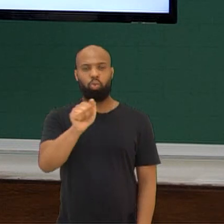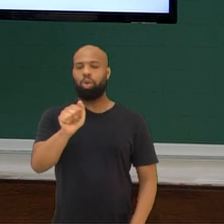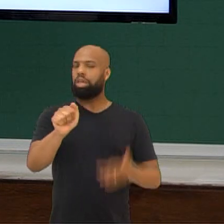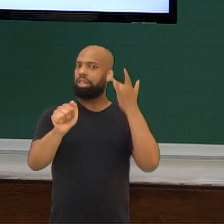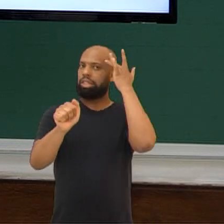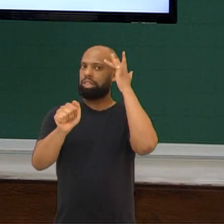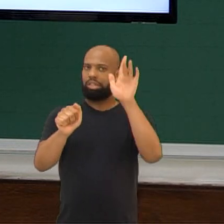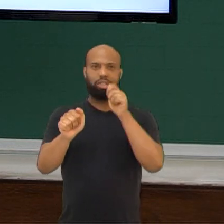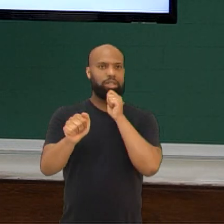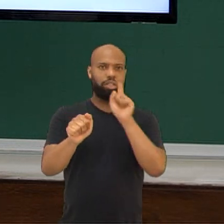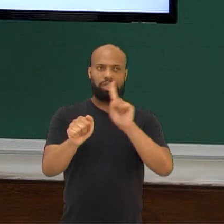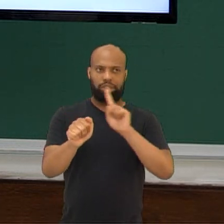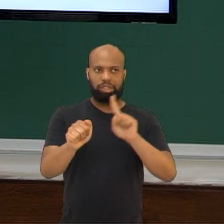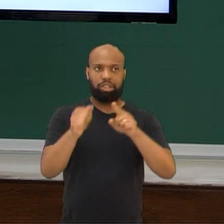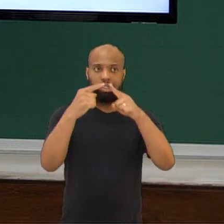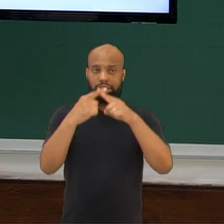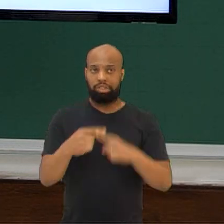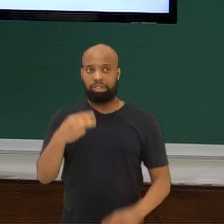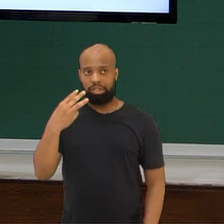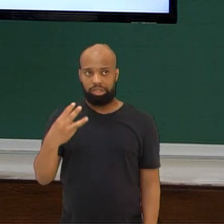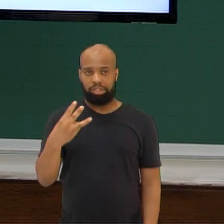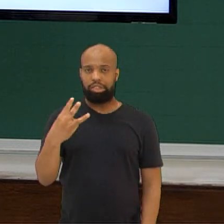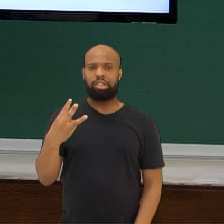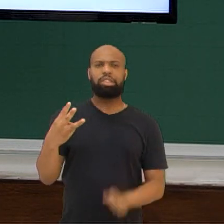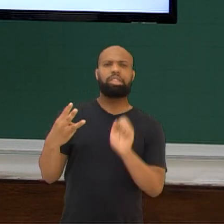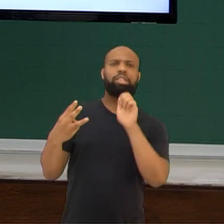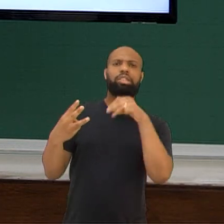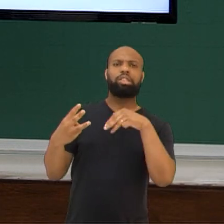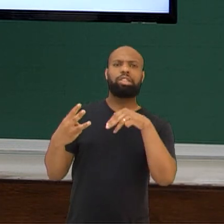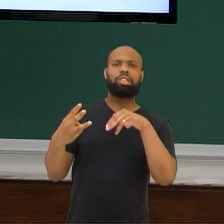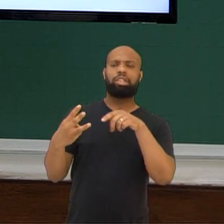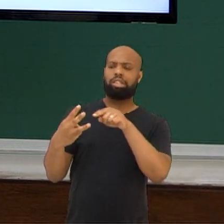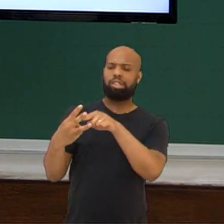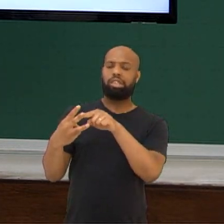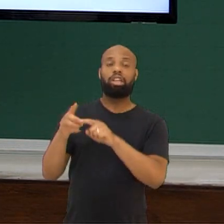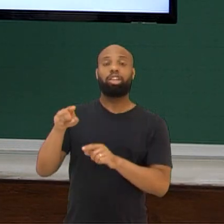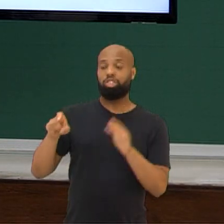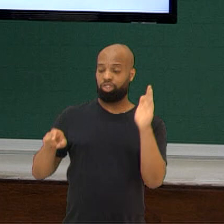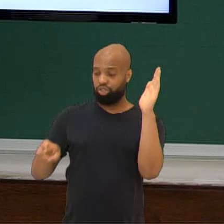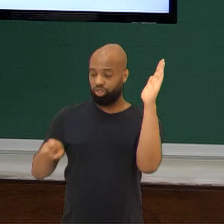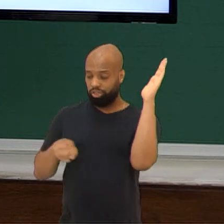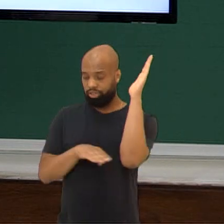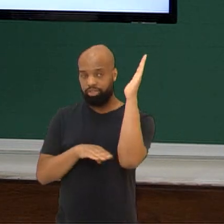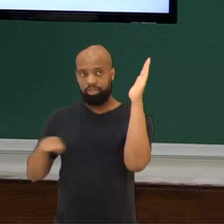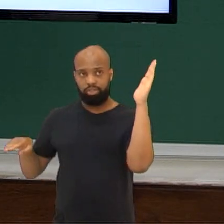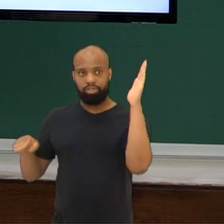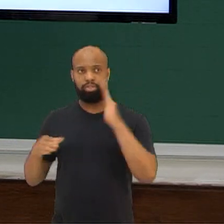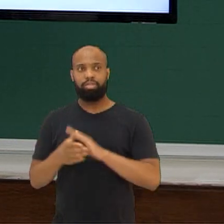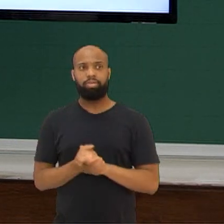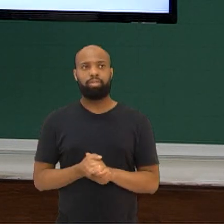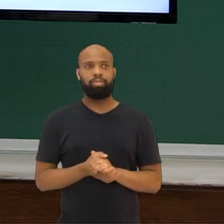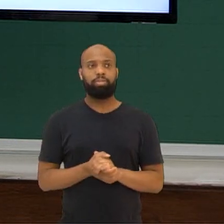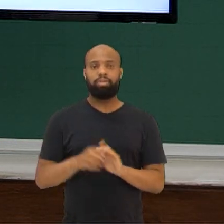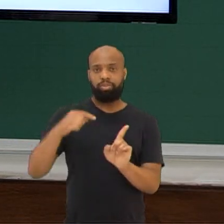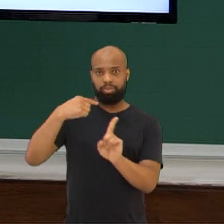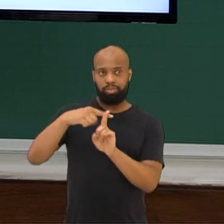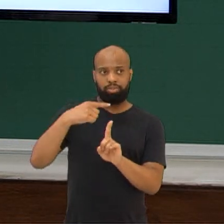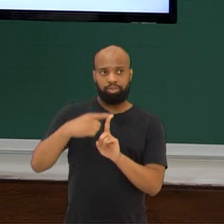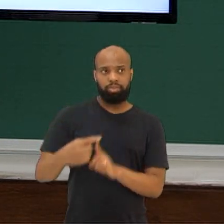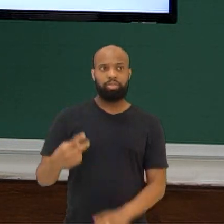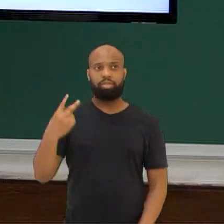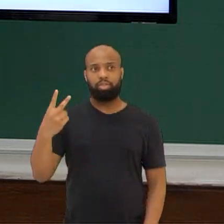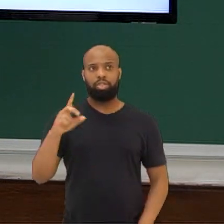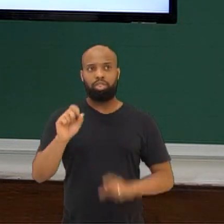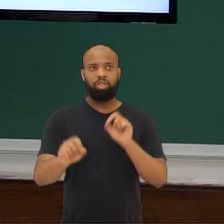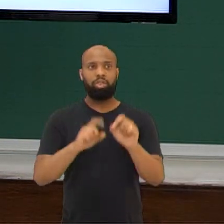sei quanto é, vezes 3, quem que é o 3? É o X, olha aqui, essa coordenada aqui, mais 2,